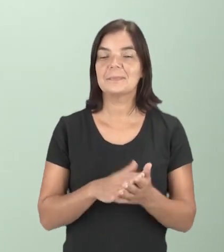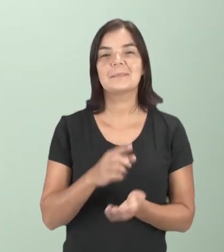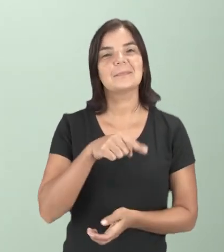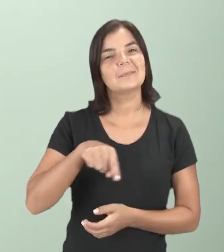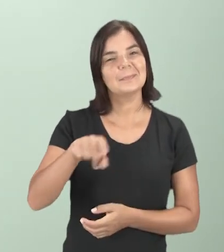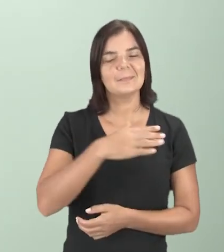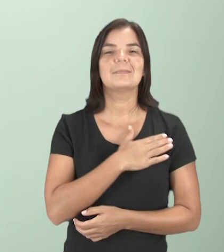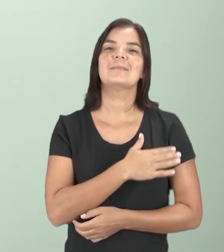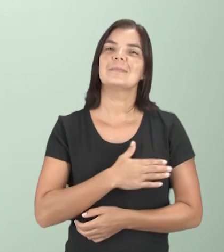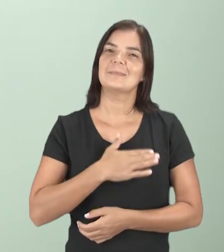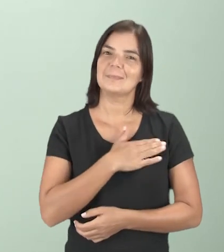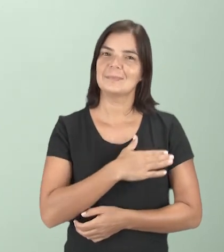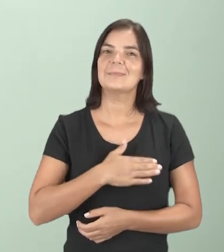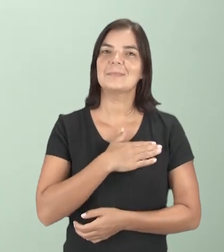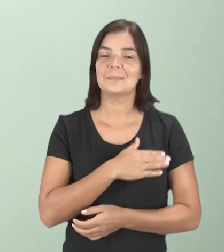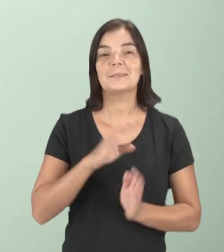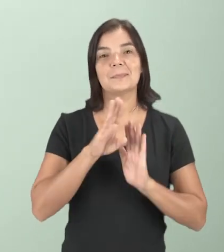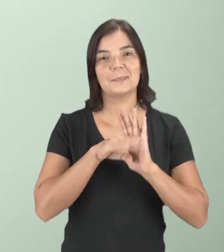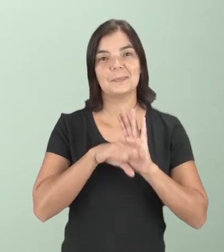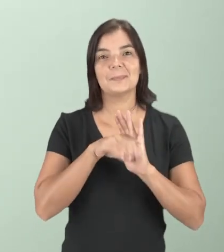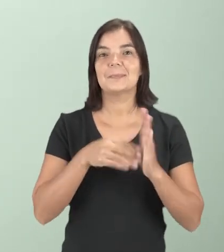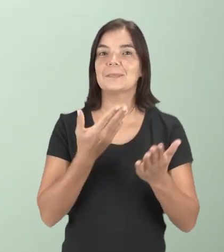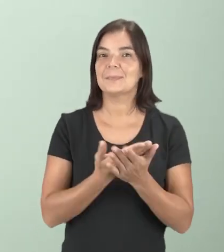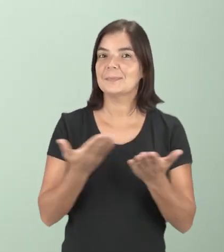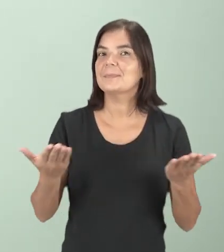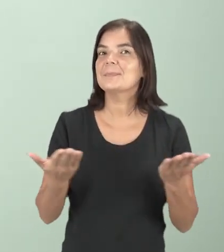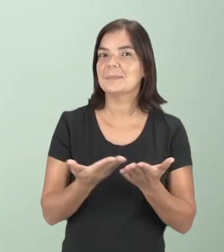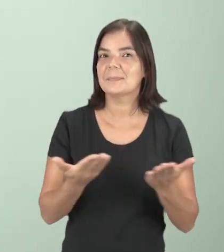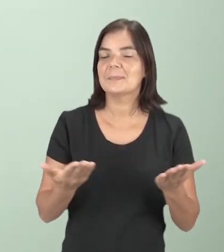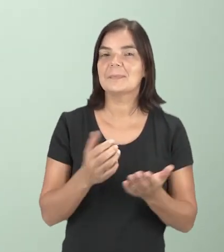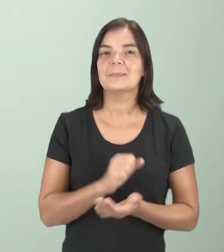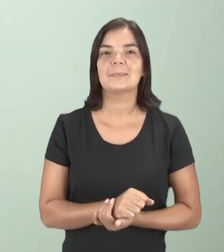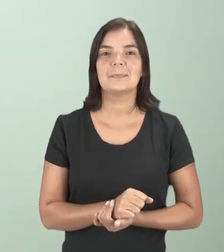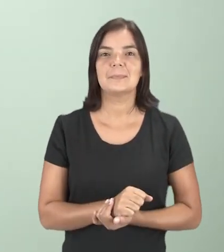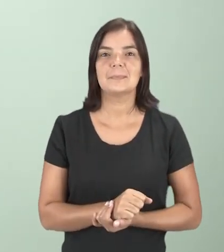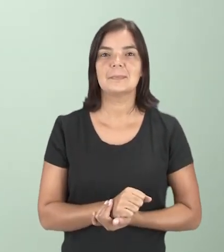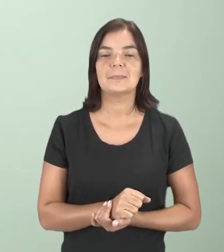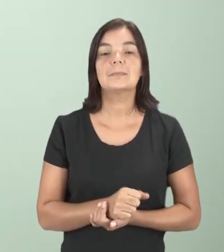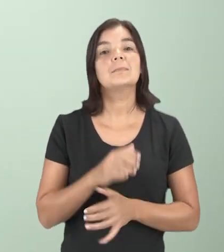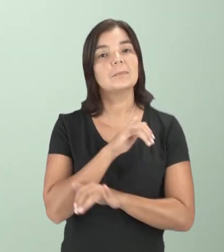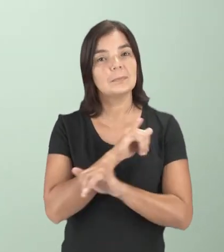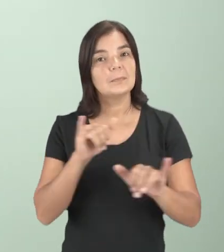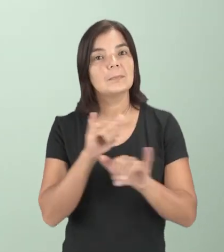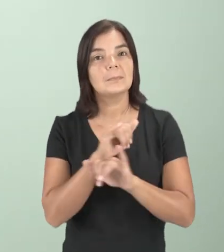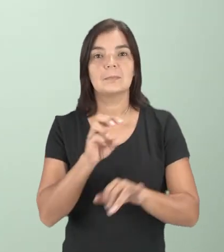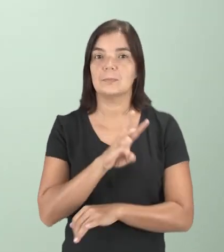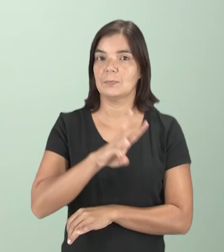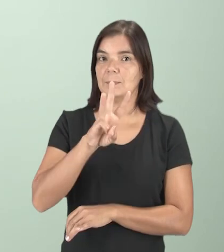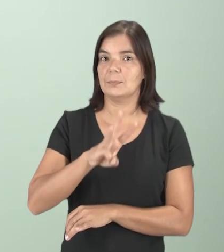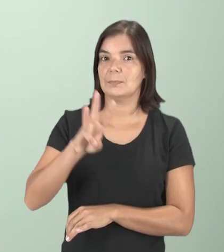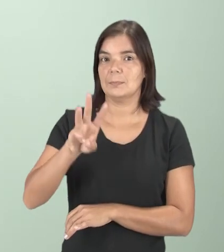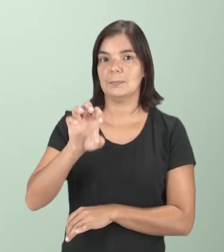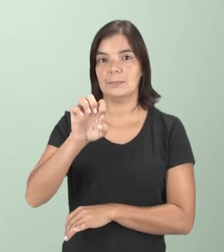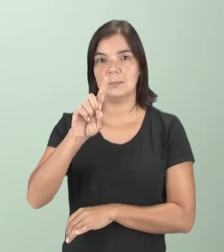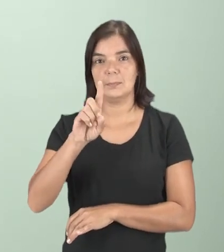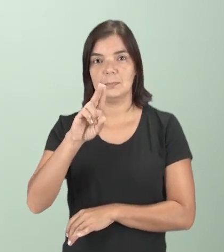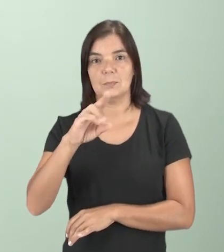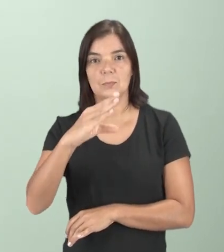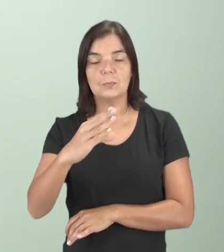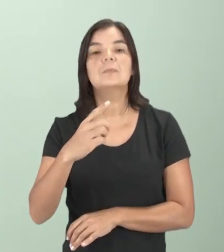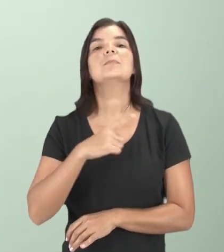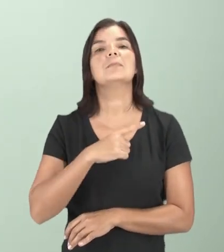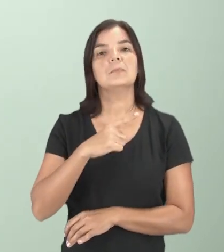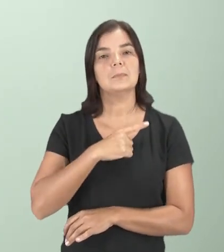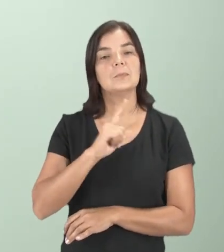vocês tenham gostado do conteúdo estudado hoje. Busque mais informações na plataforma Eduque. Lá